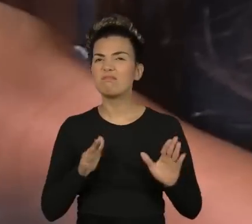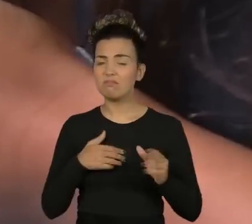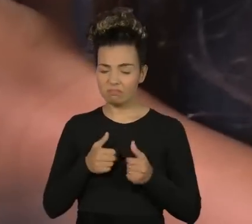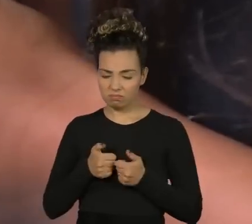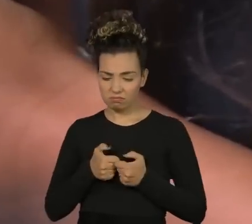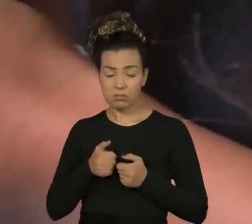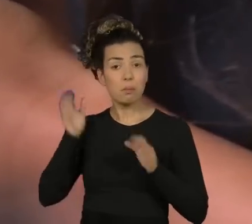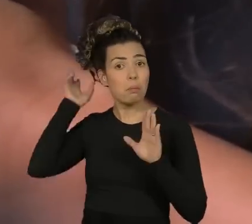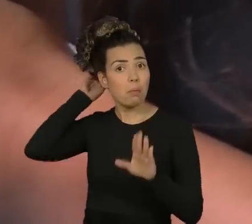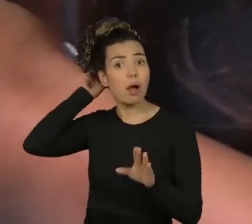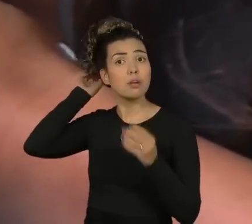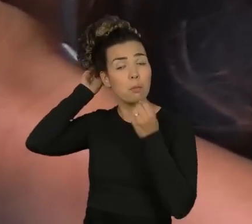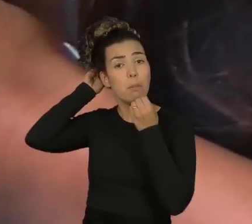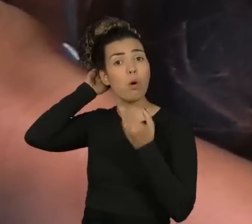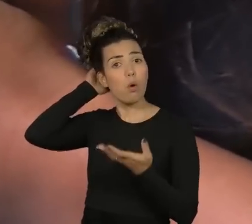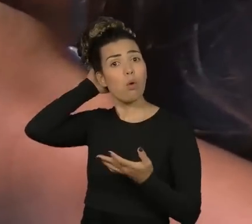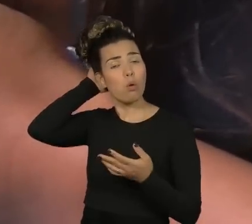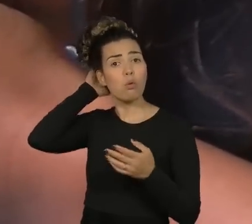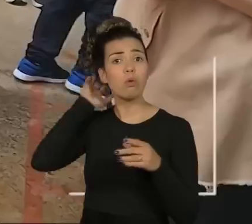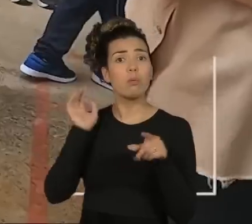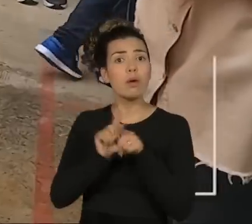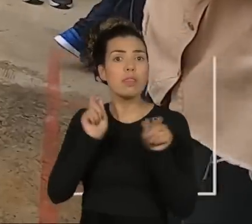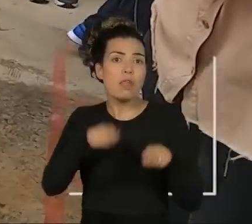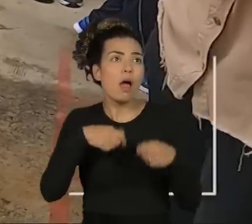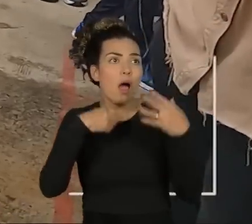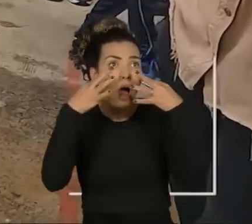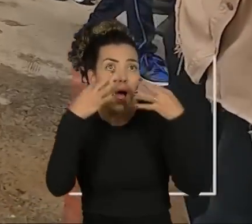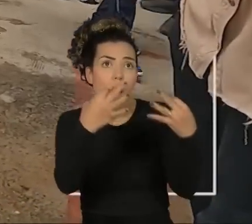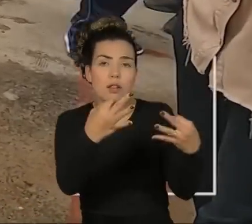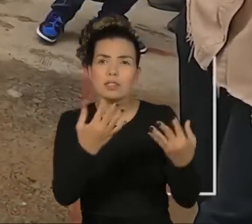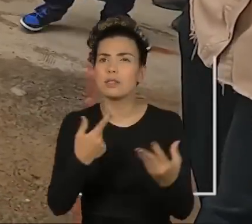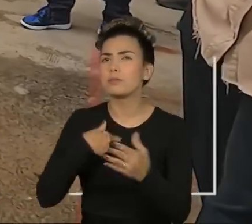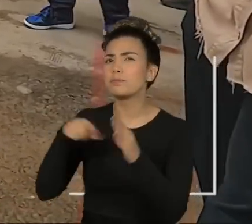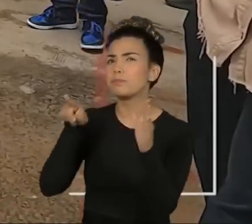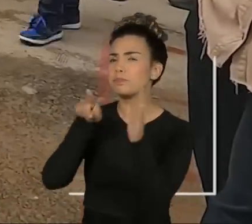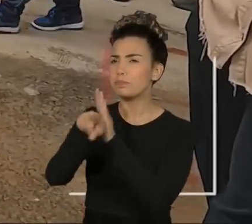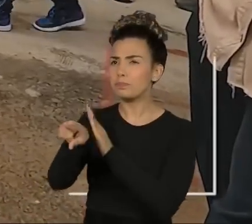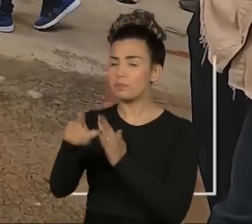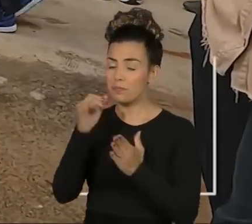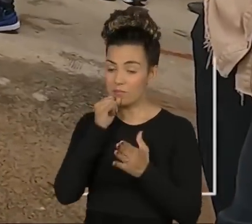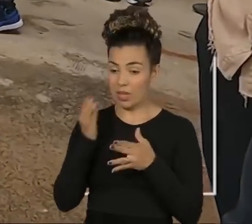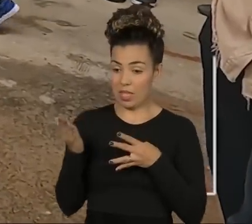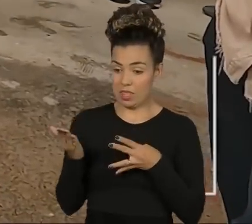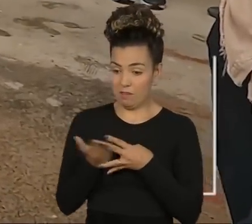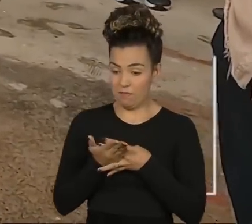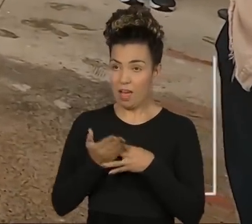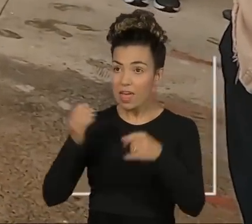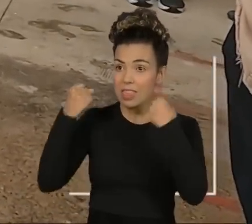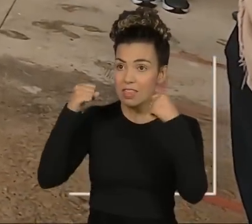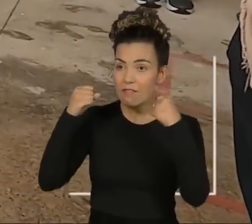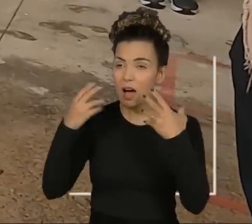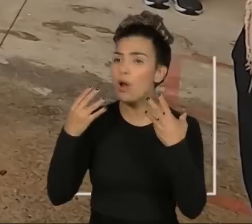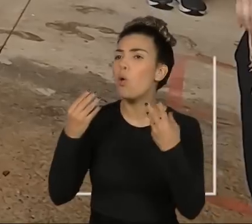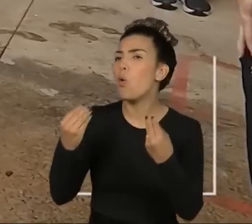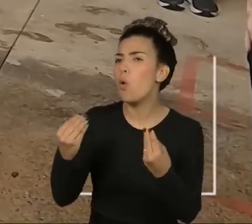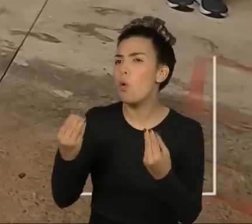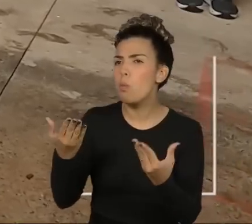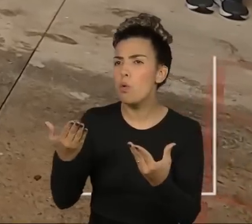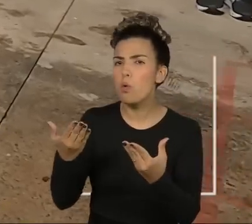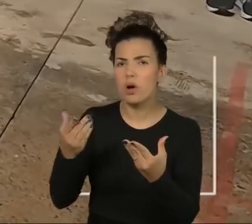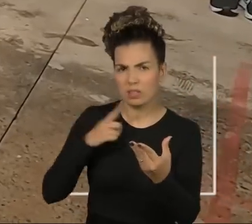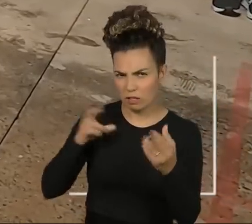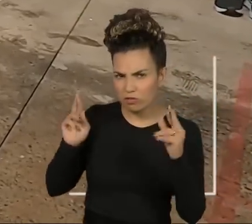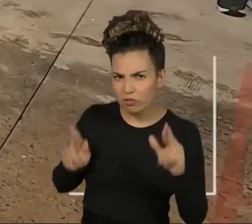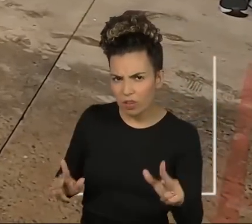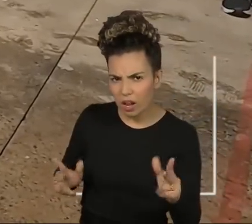tempo é bom para a atenção das pessoas nas aulas. O que mudou na hora do intervalo agora, que antes podia usar o